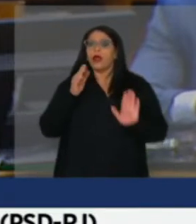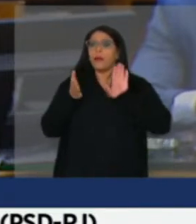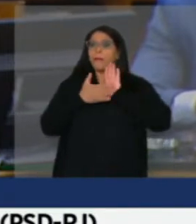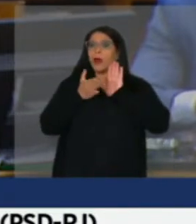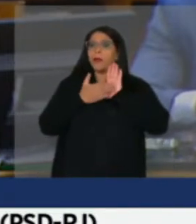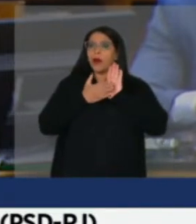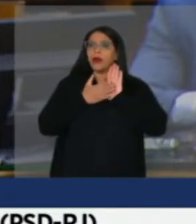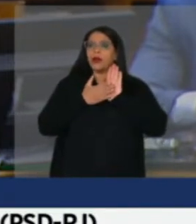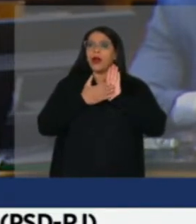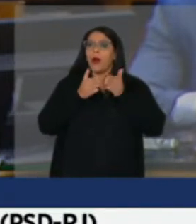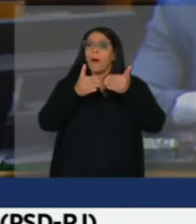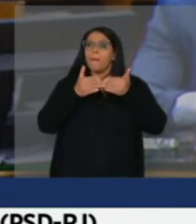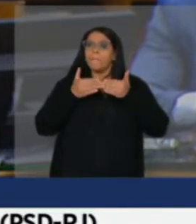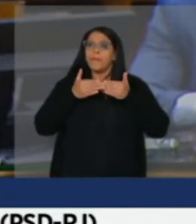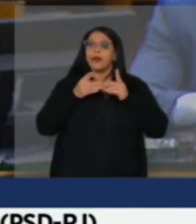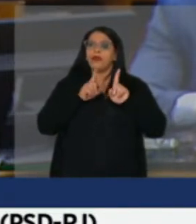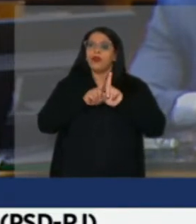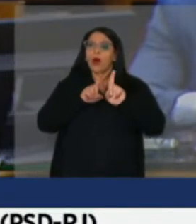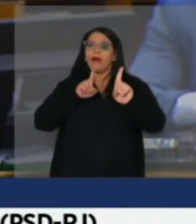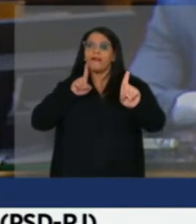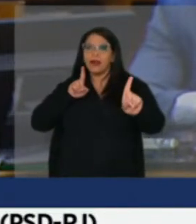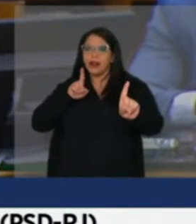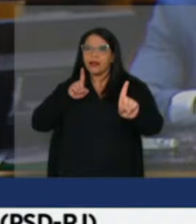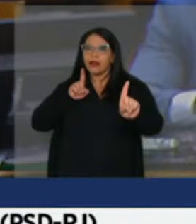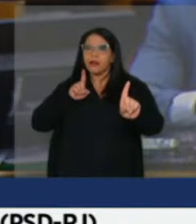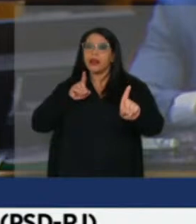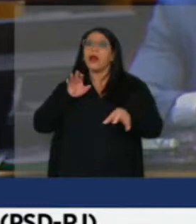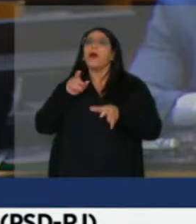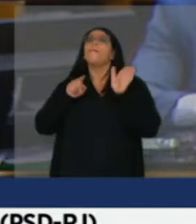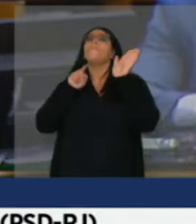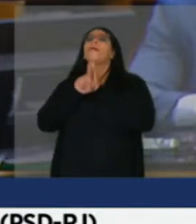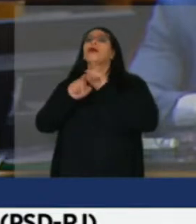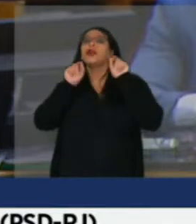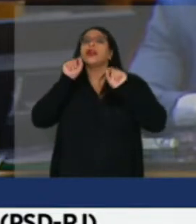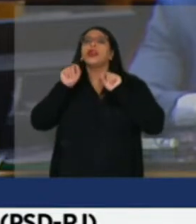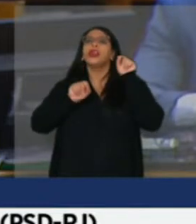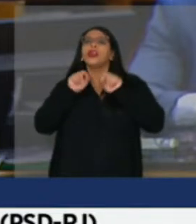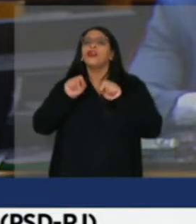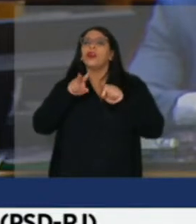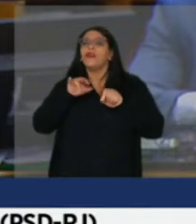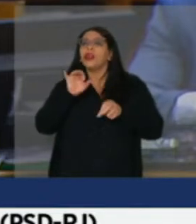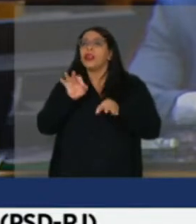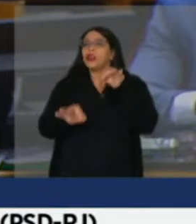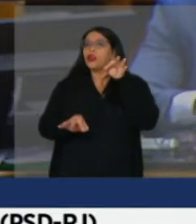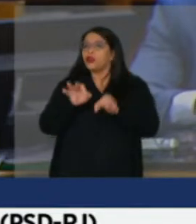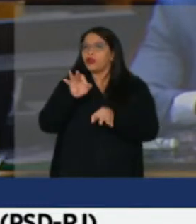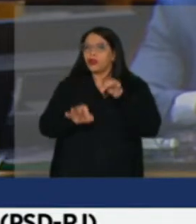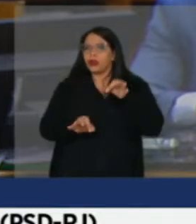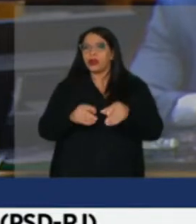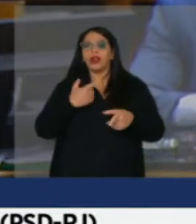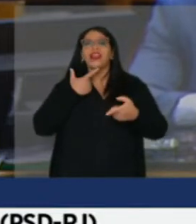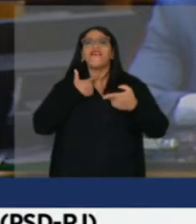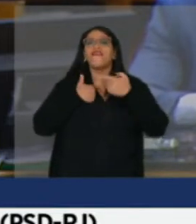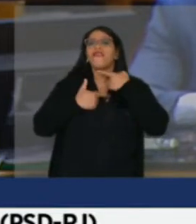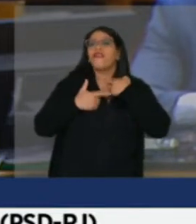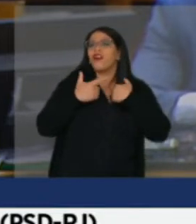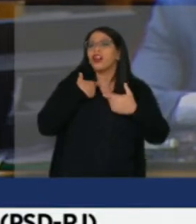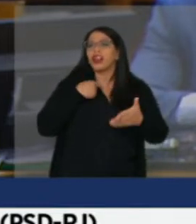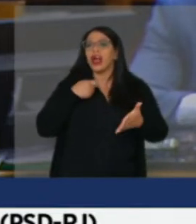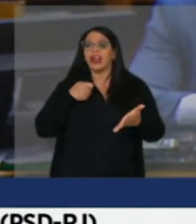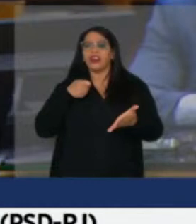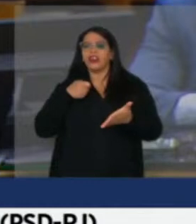suspensão de mandato até o julgamento. Quando será o julgamento? Aqui ninguém tem sede nem sanha de